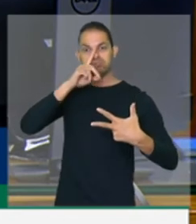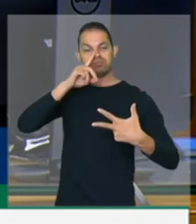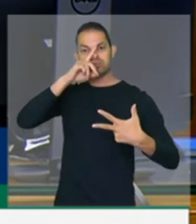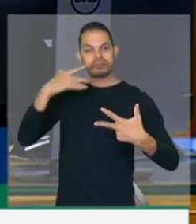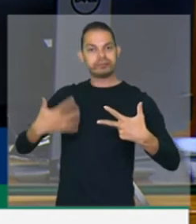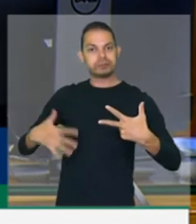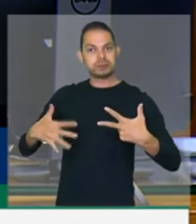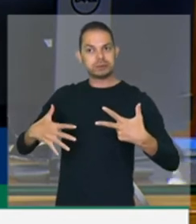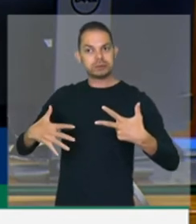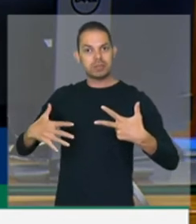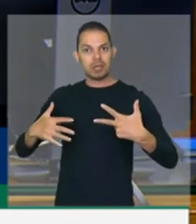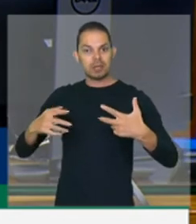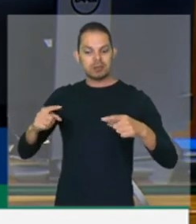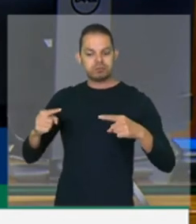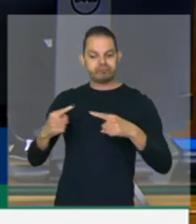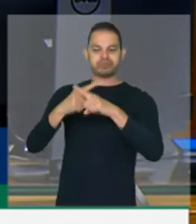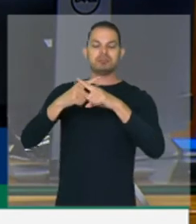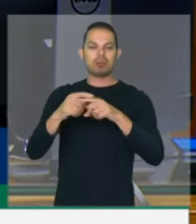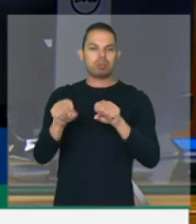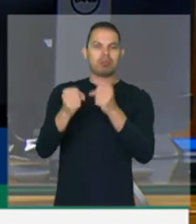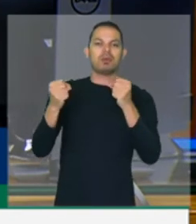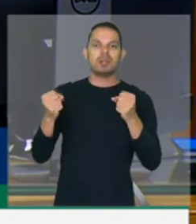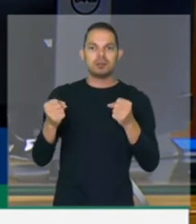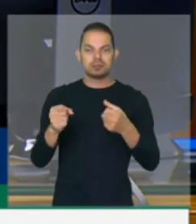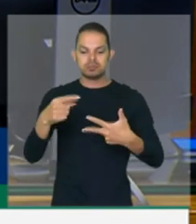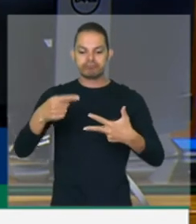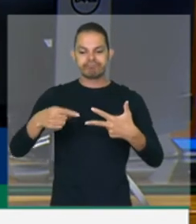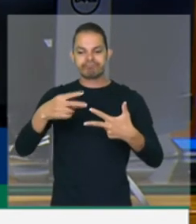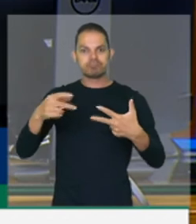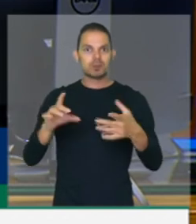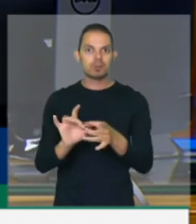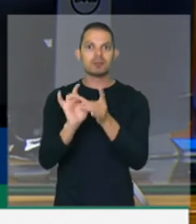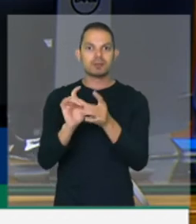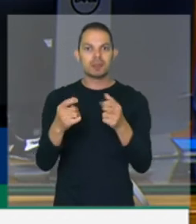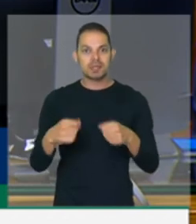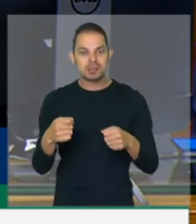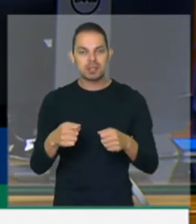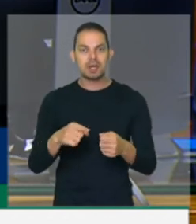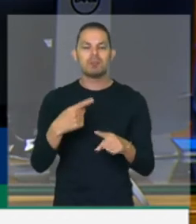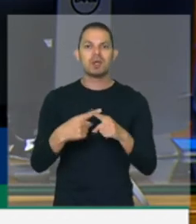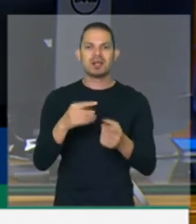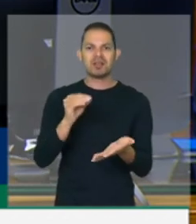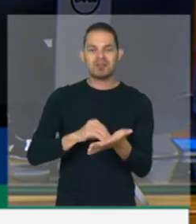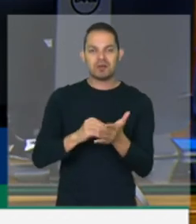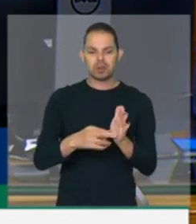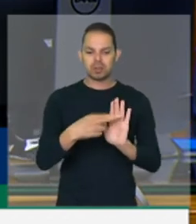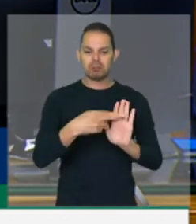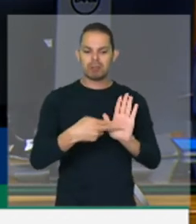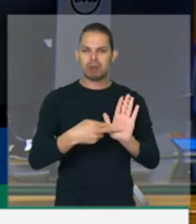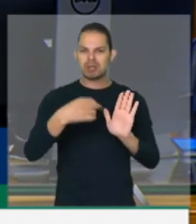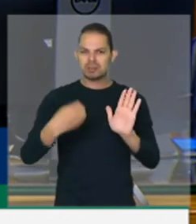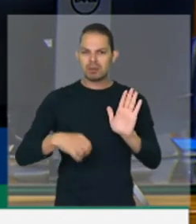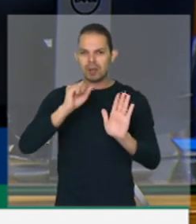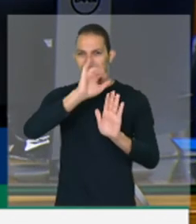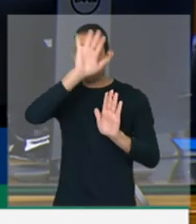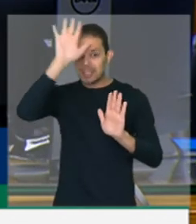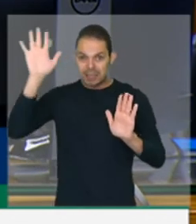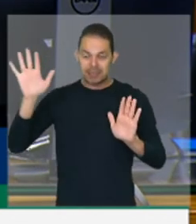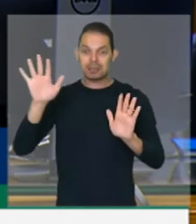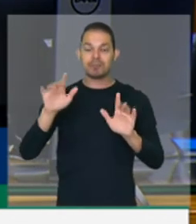de trincarem a relação de altíssimo nível das duas instituições por falta de uma regulação ainda mais